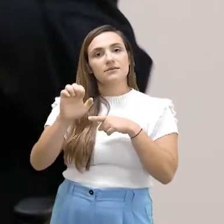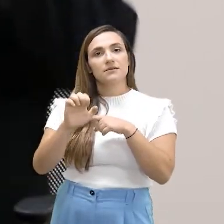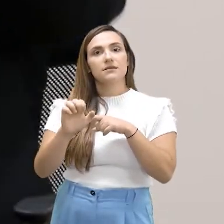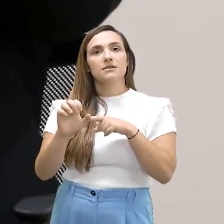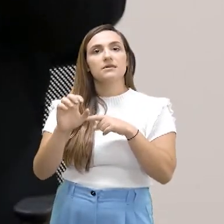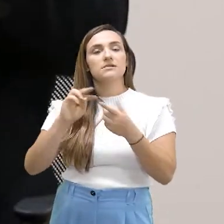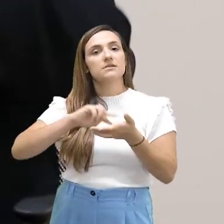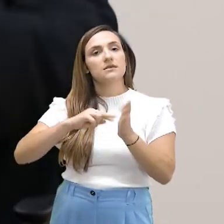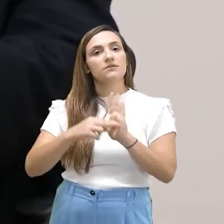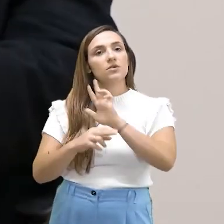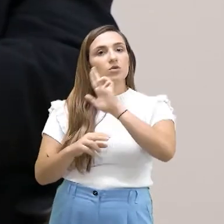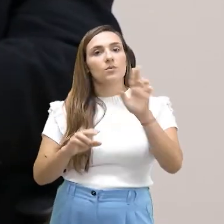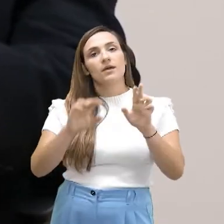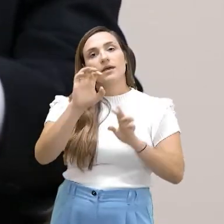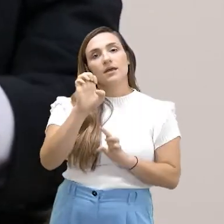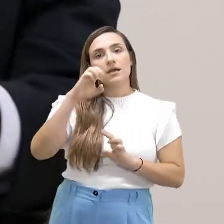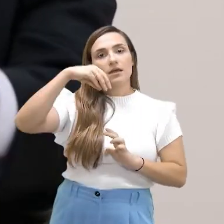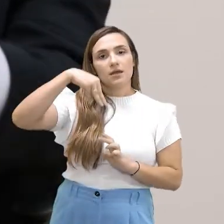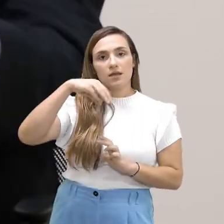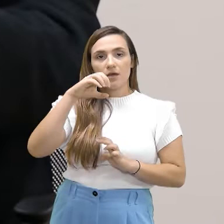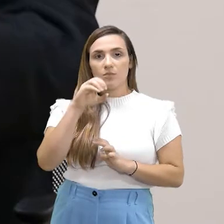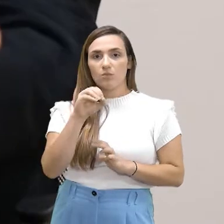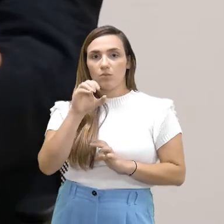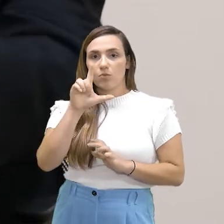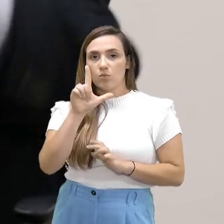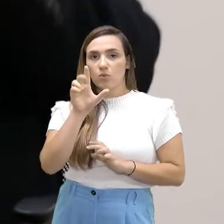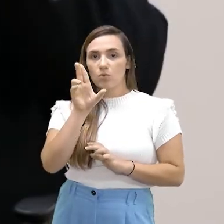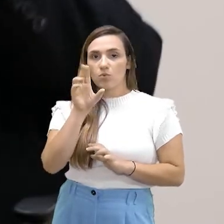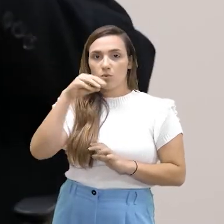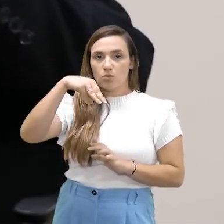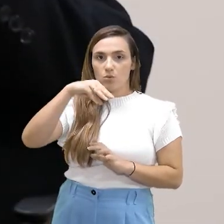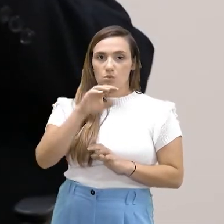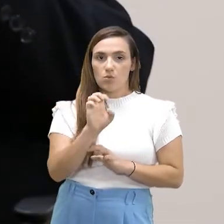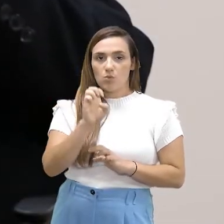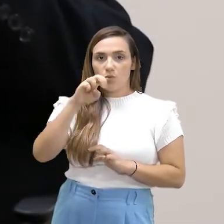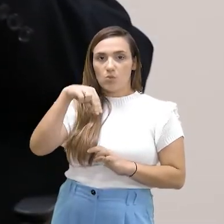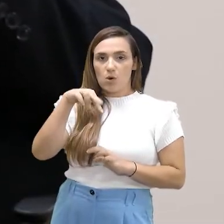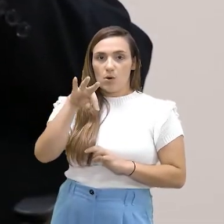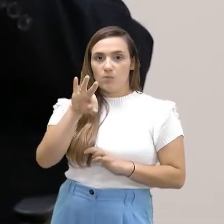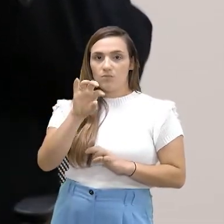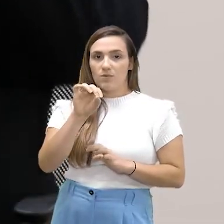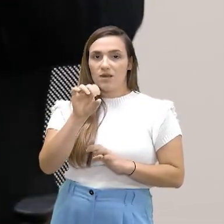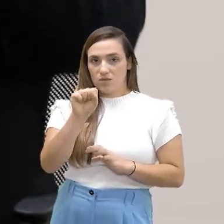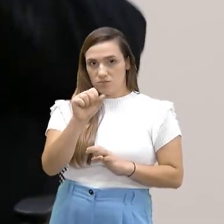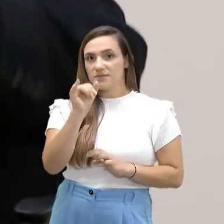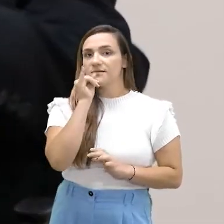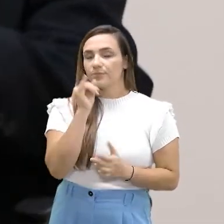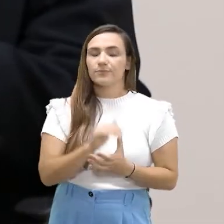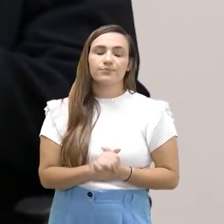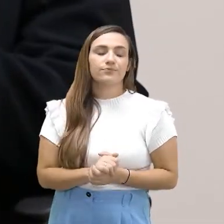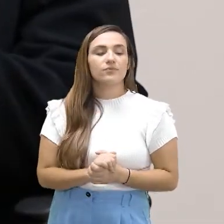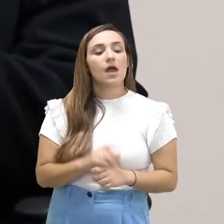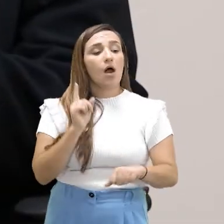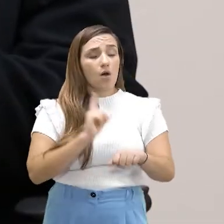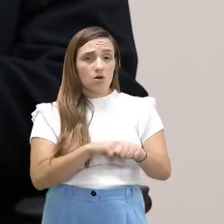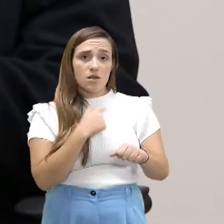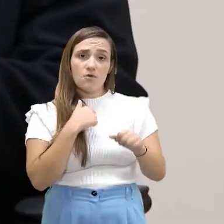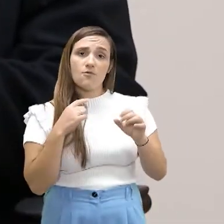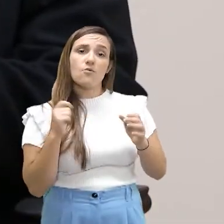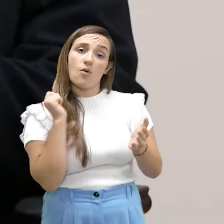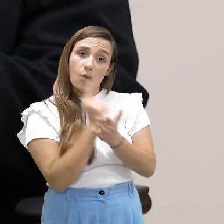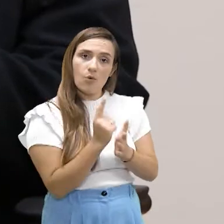prevê os emolumentos. Então você vai fazer um registro e ali já tem uma tabela. Tem uma tabela, você paga